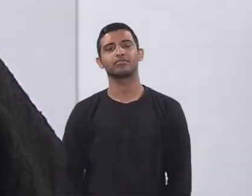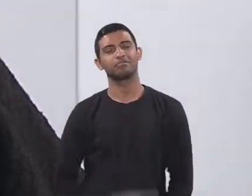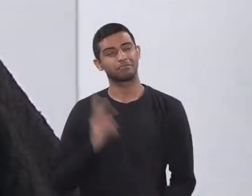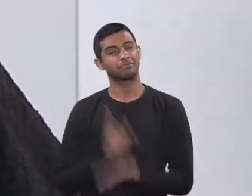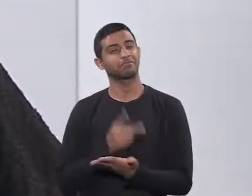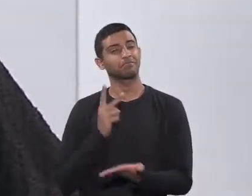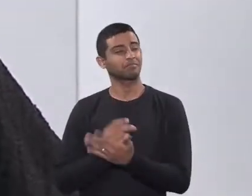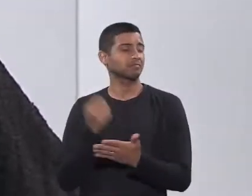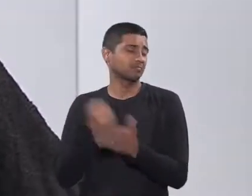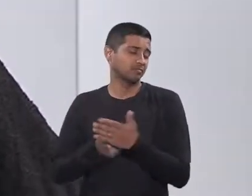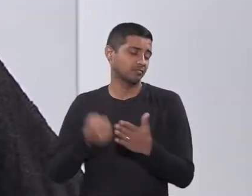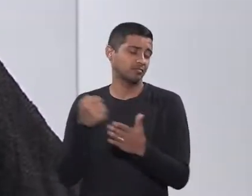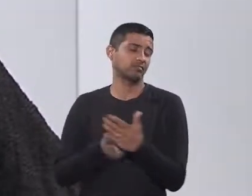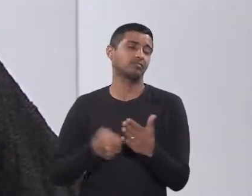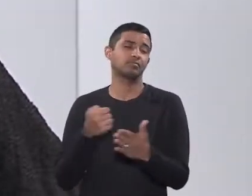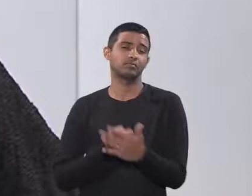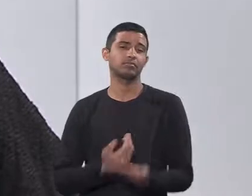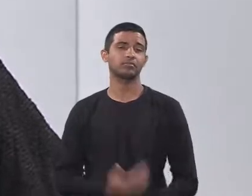uma luta.